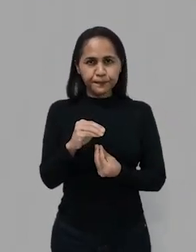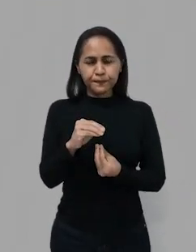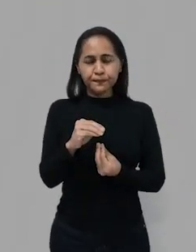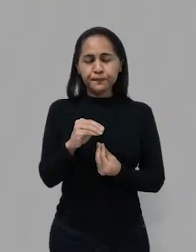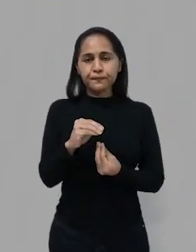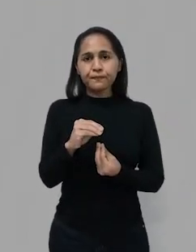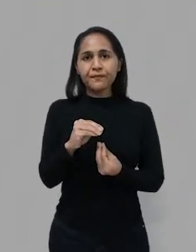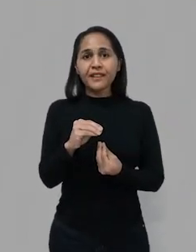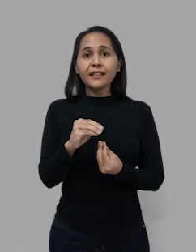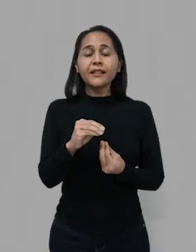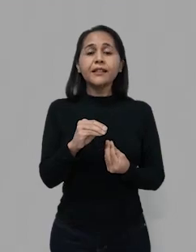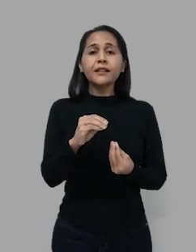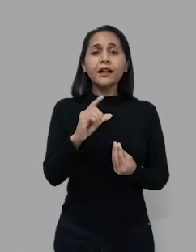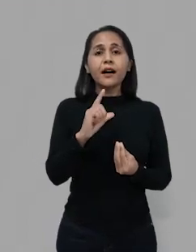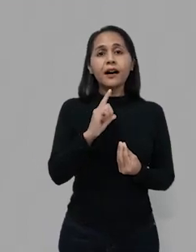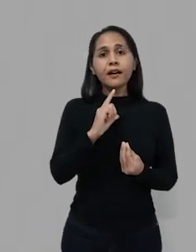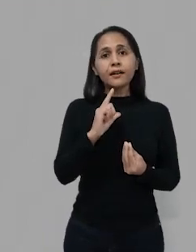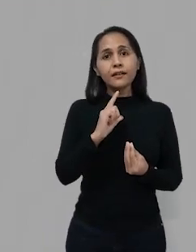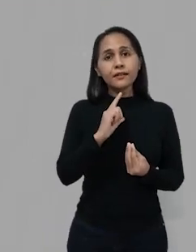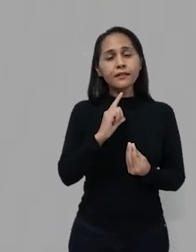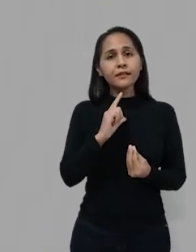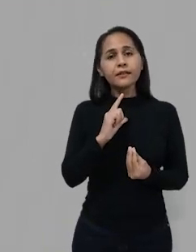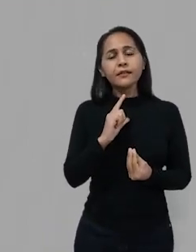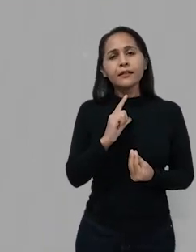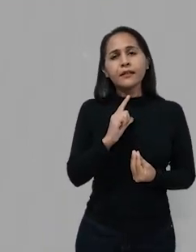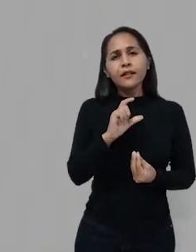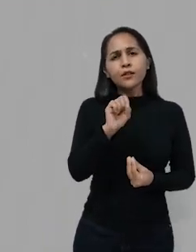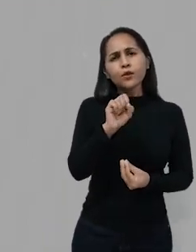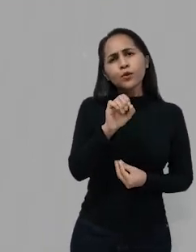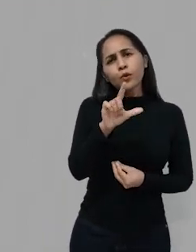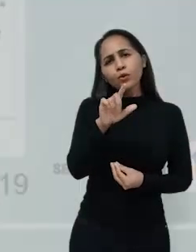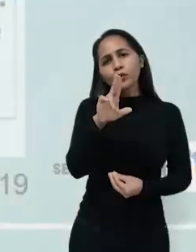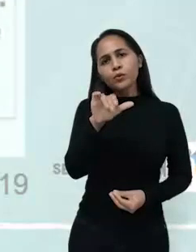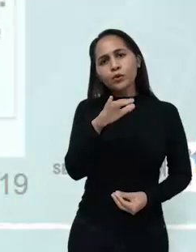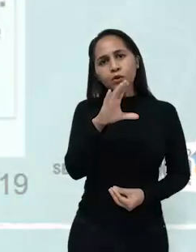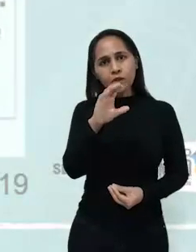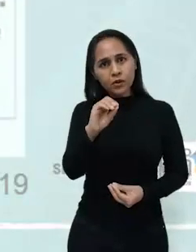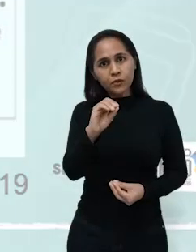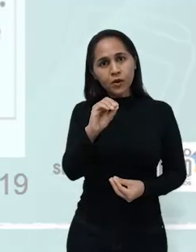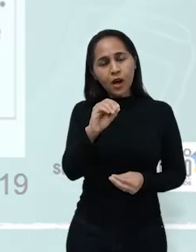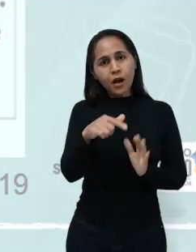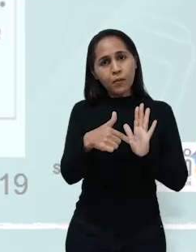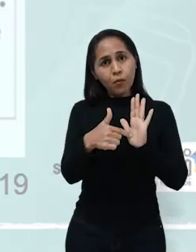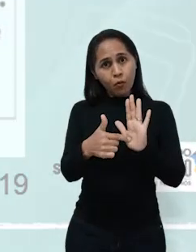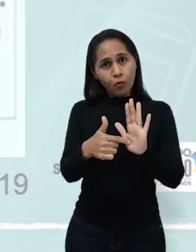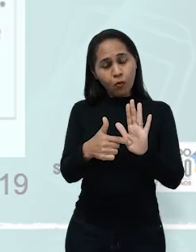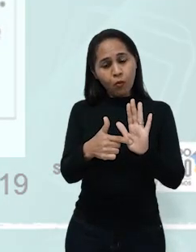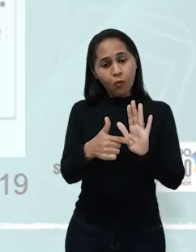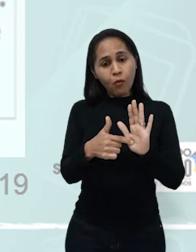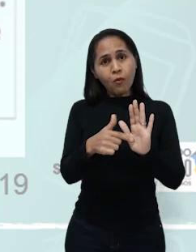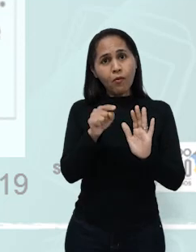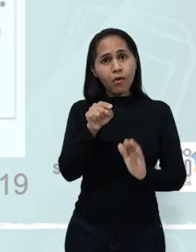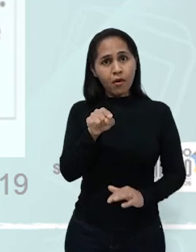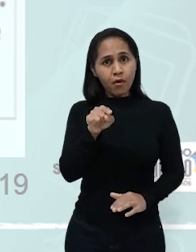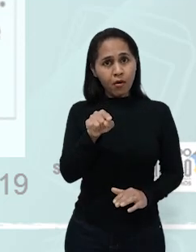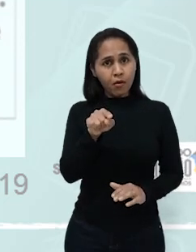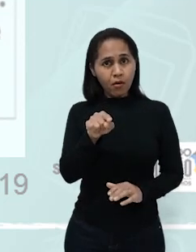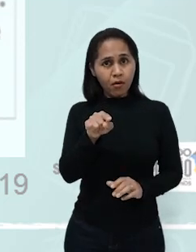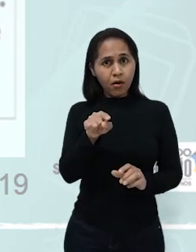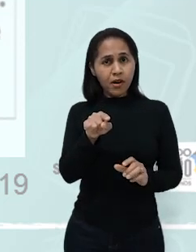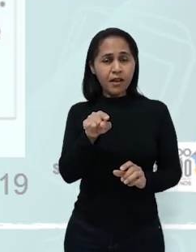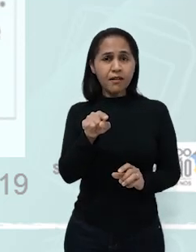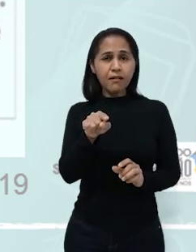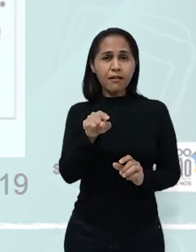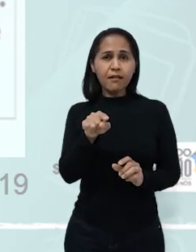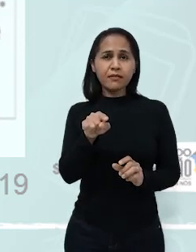a essas soluções, ele montava uma espécie de circuito elétrico, como estamos aqui